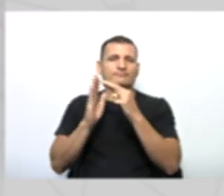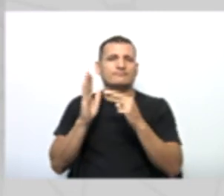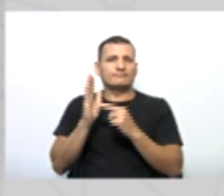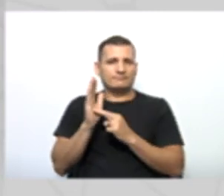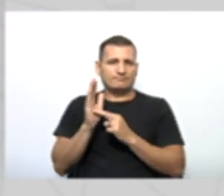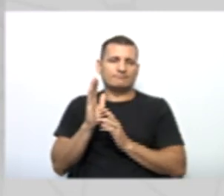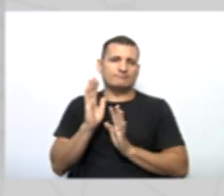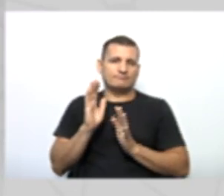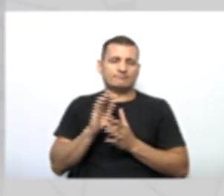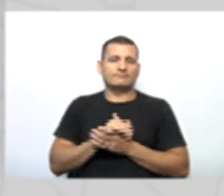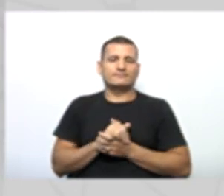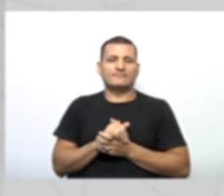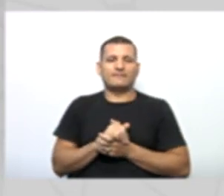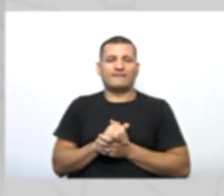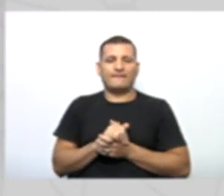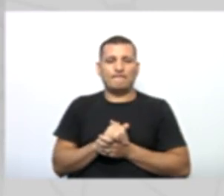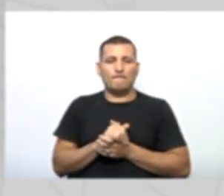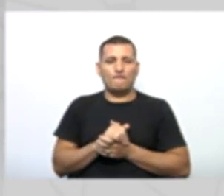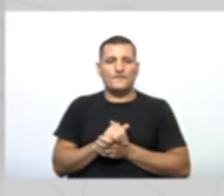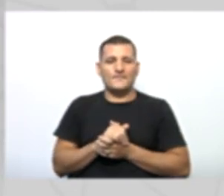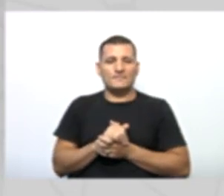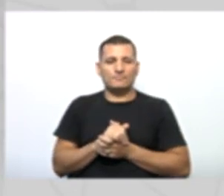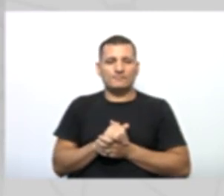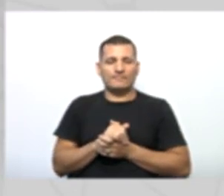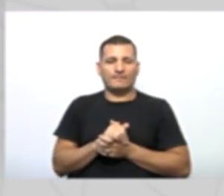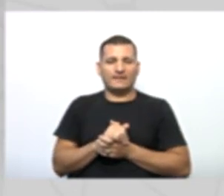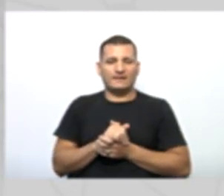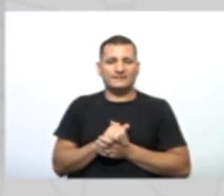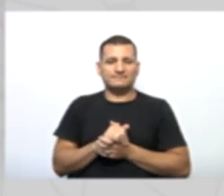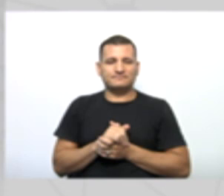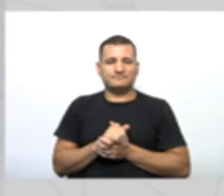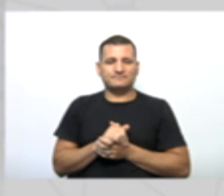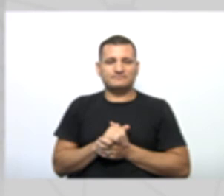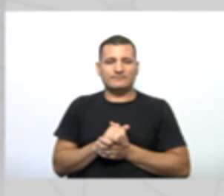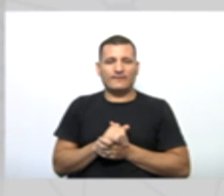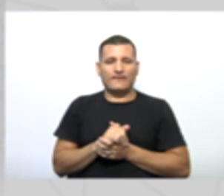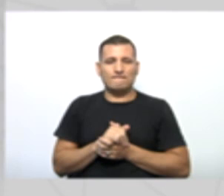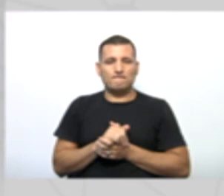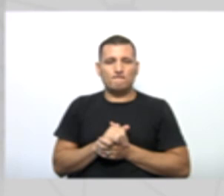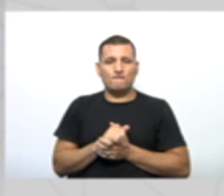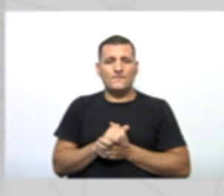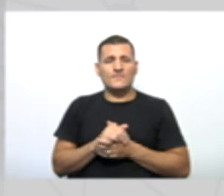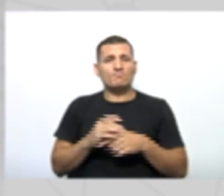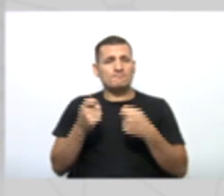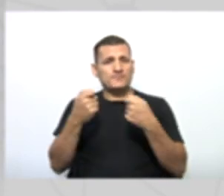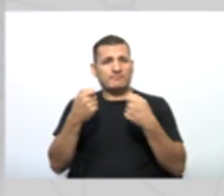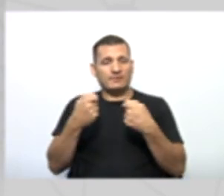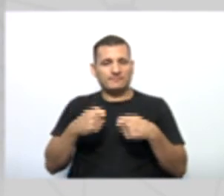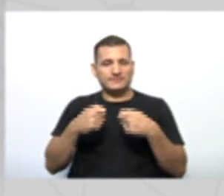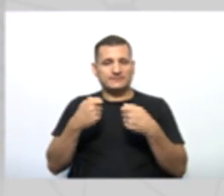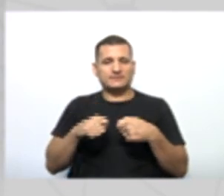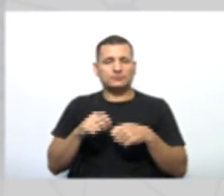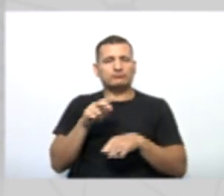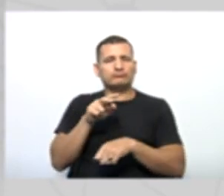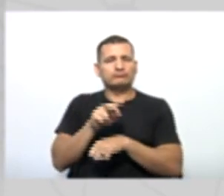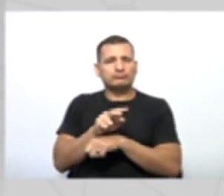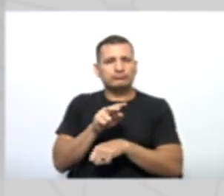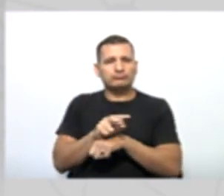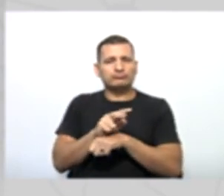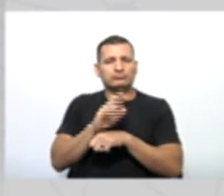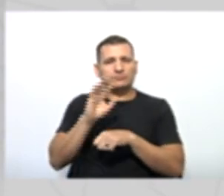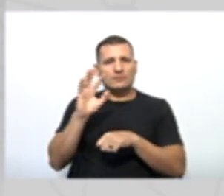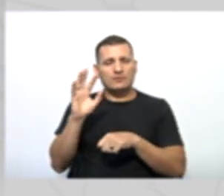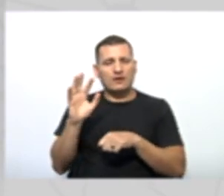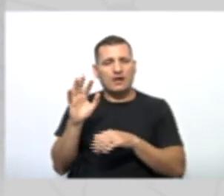seguir as normas de Atenas. Olha só, temos mais 3 ainda. É preciso cultivar o hábito das